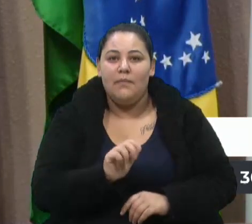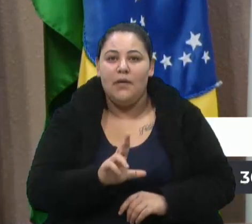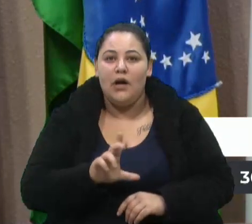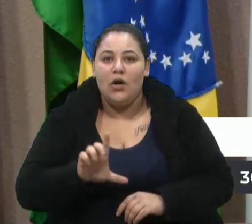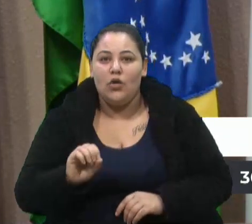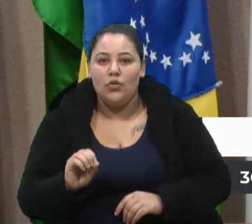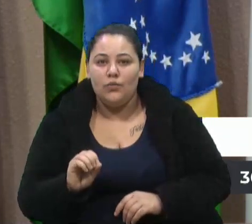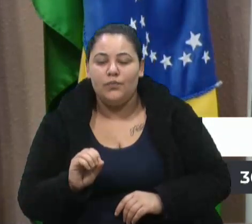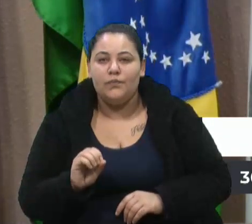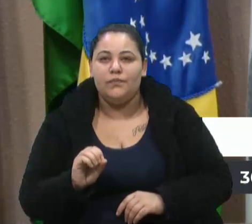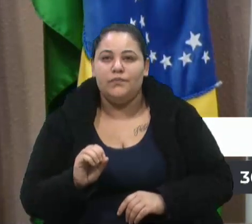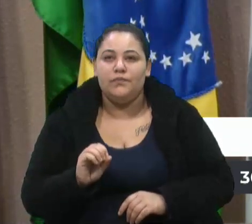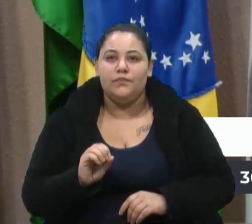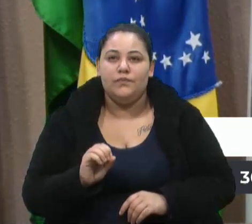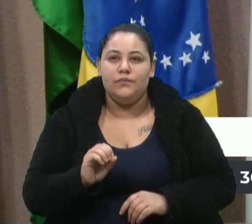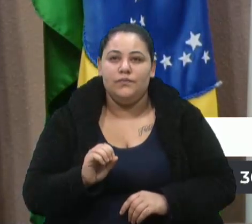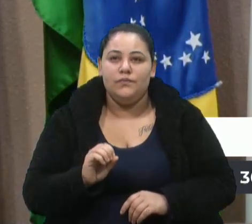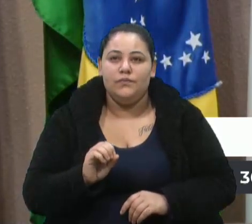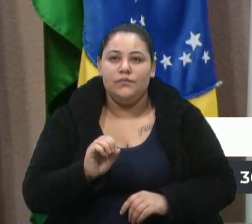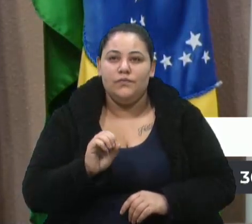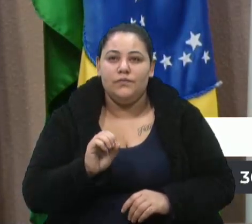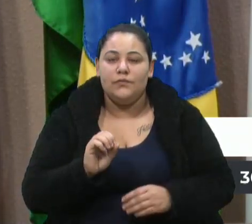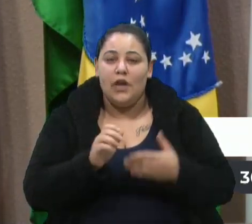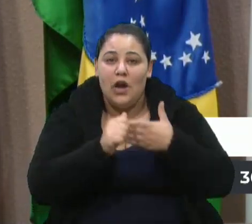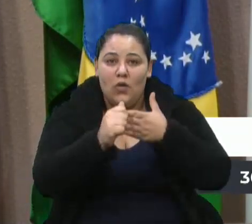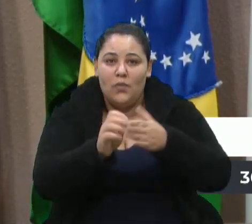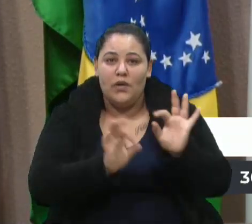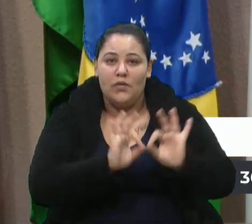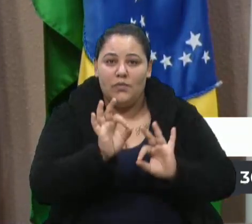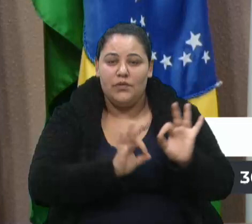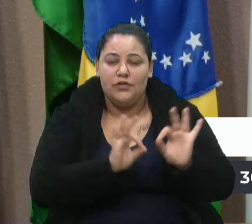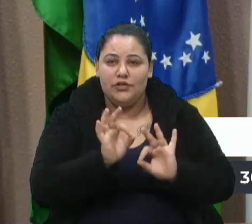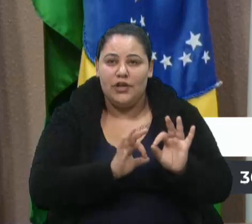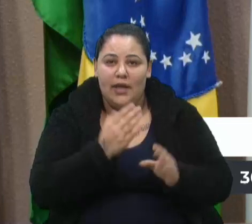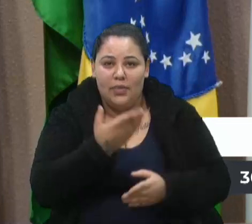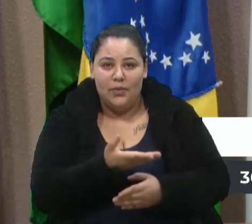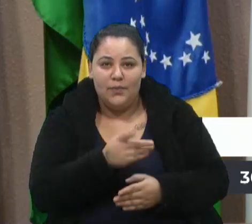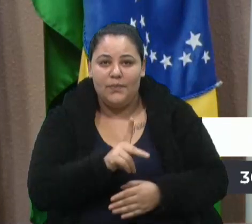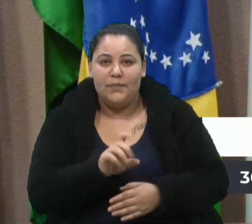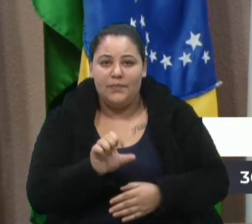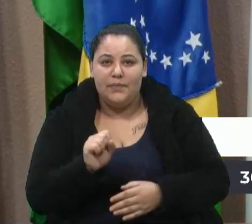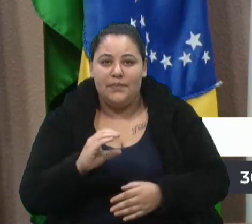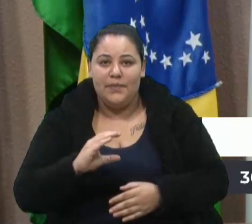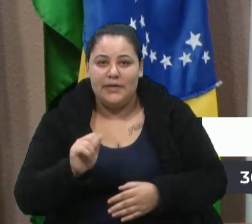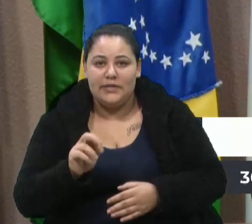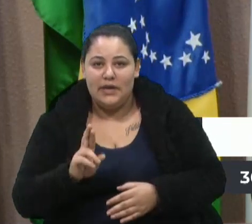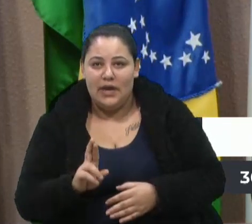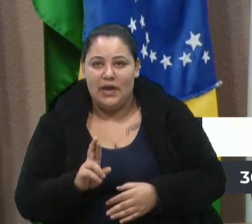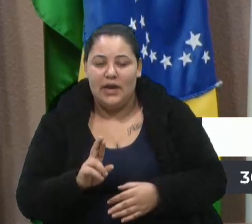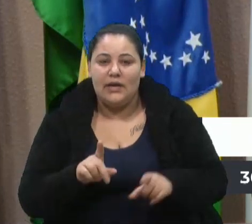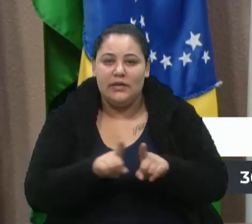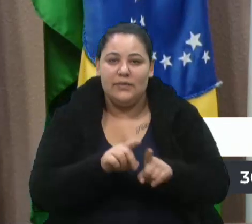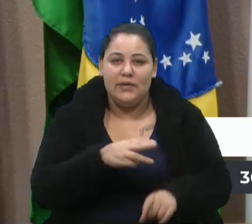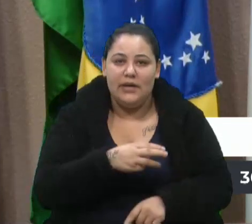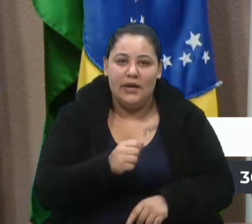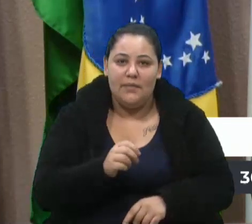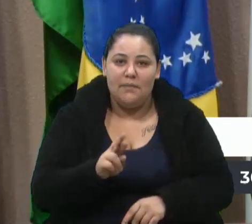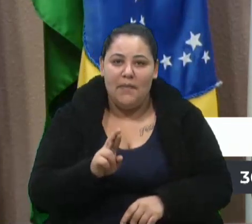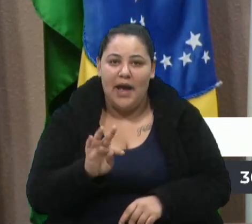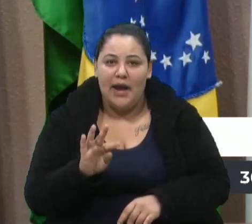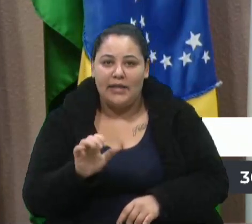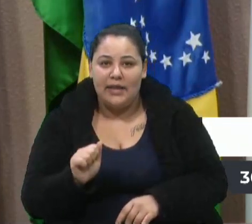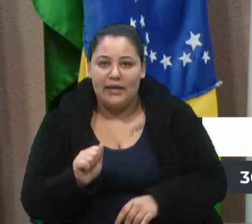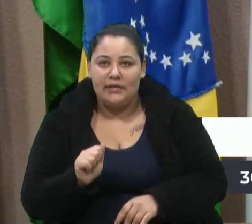Gasparetto dos dirigentes do projeto pescaria de São José Agenor fortuna de Carvalho articuladora a Marta Broly ato Basso